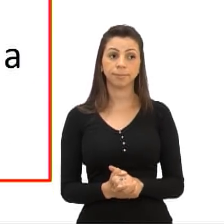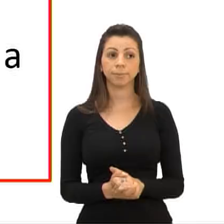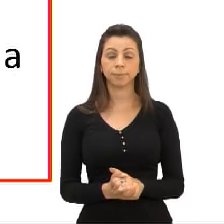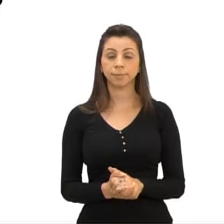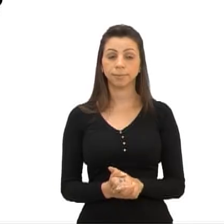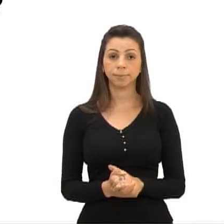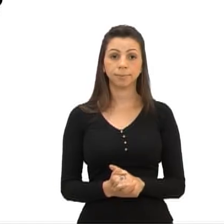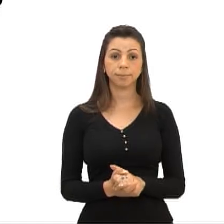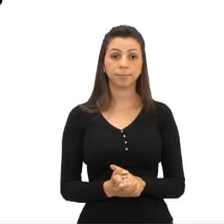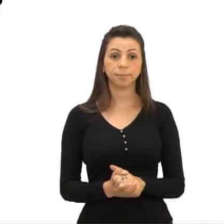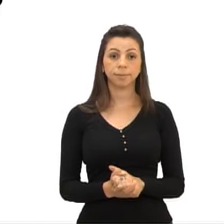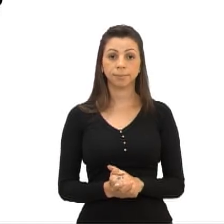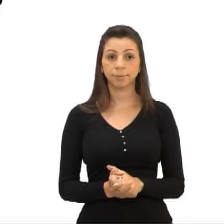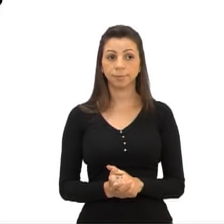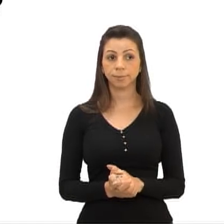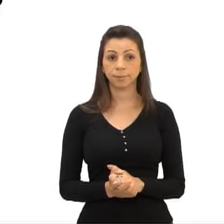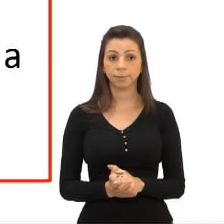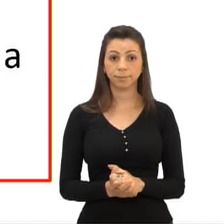Seria o número